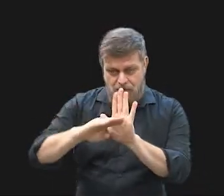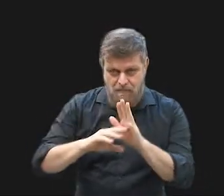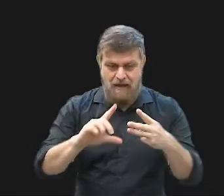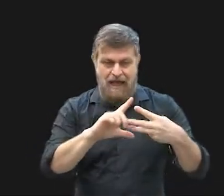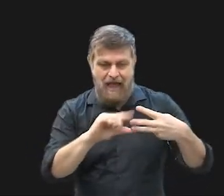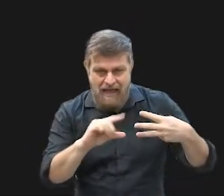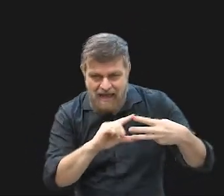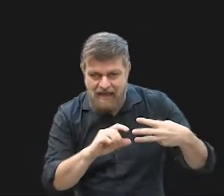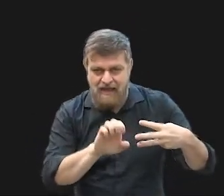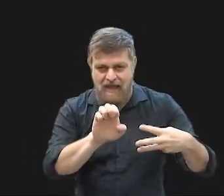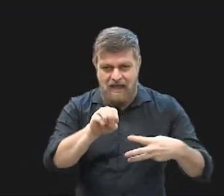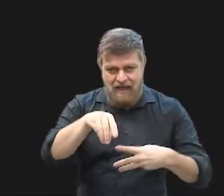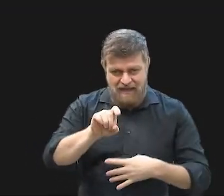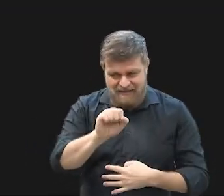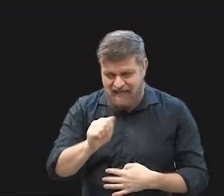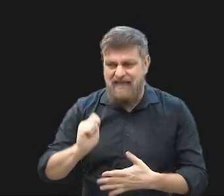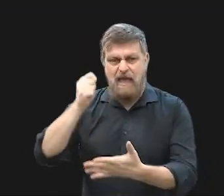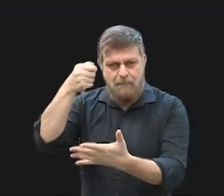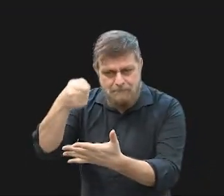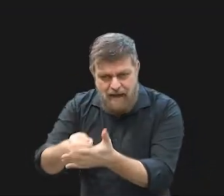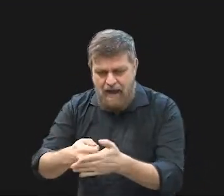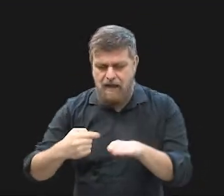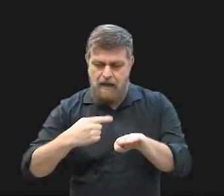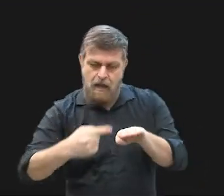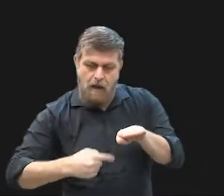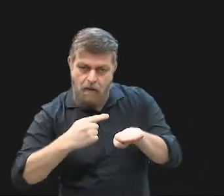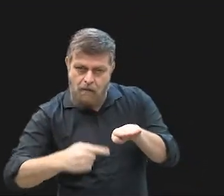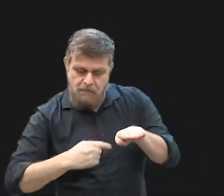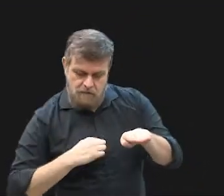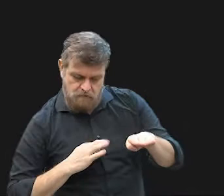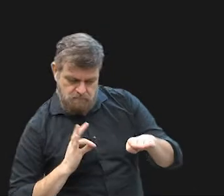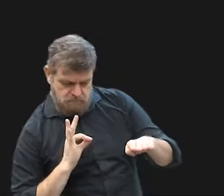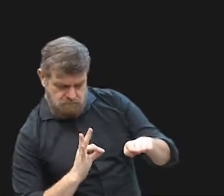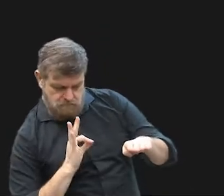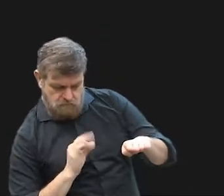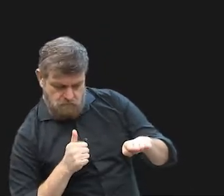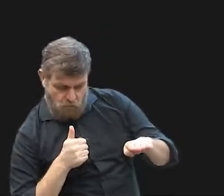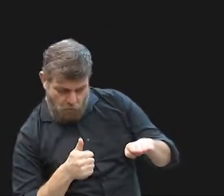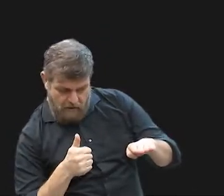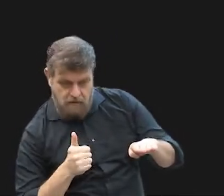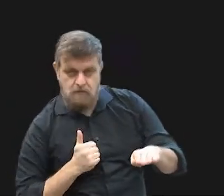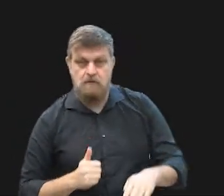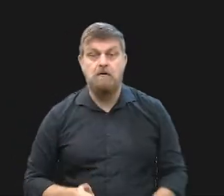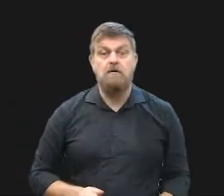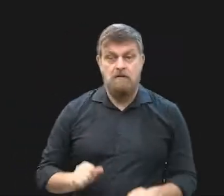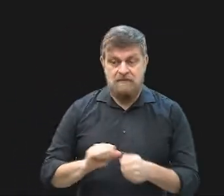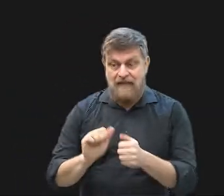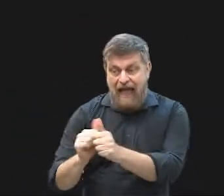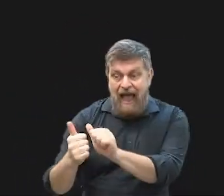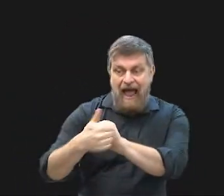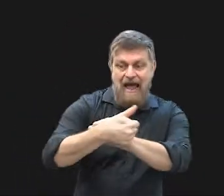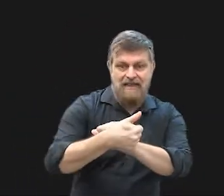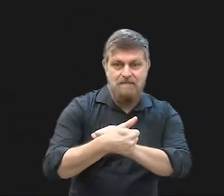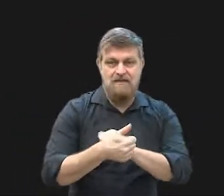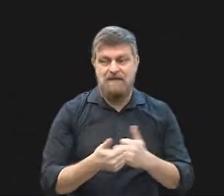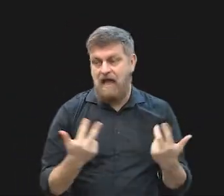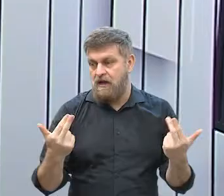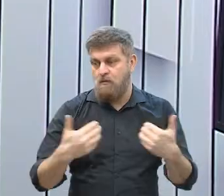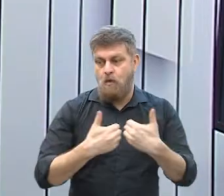INDEC, de taxas, de pneus, de regras que são aplicadas. Seria adaptar ao transporte